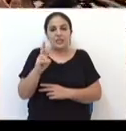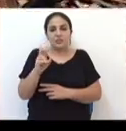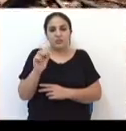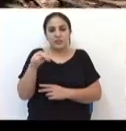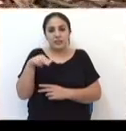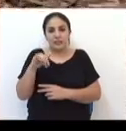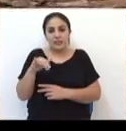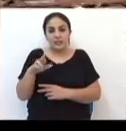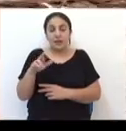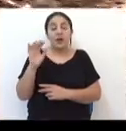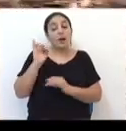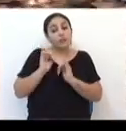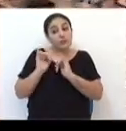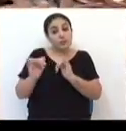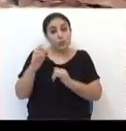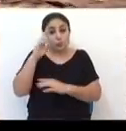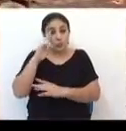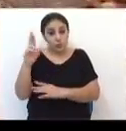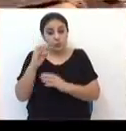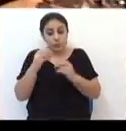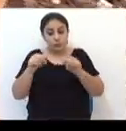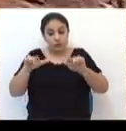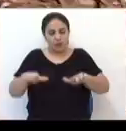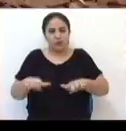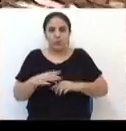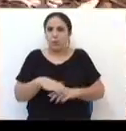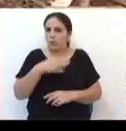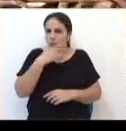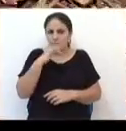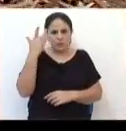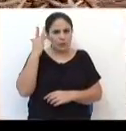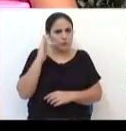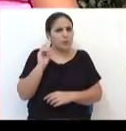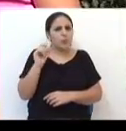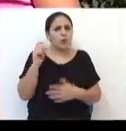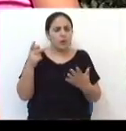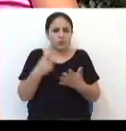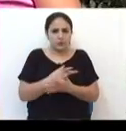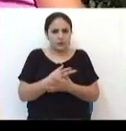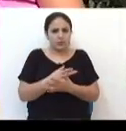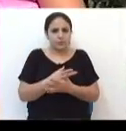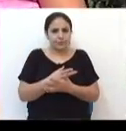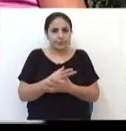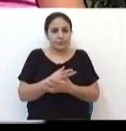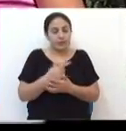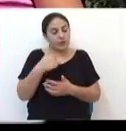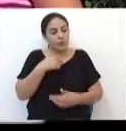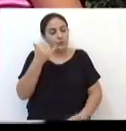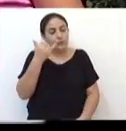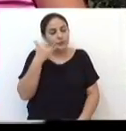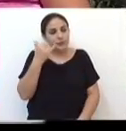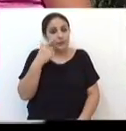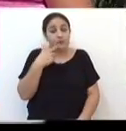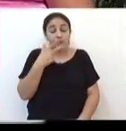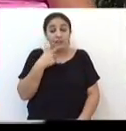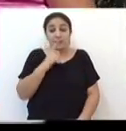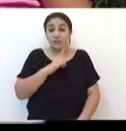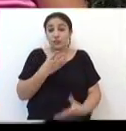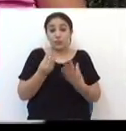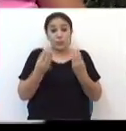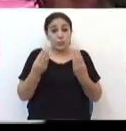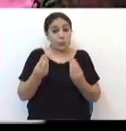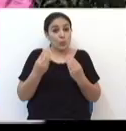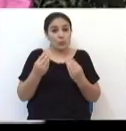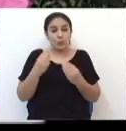deste terreno sobre o excesso de lixo. Ele nem estava sabendo do que estava acontecendo. Aí eu liguei para eles que tinha